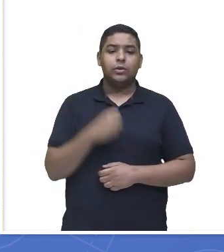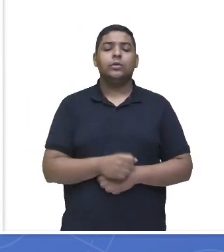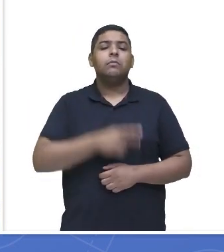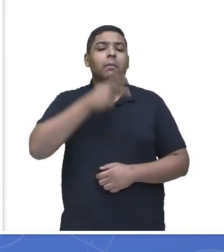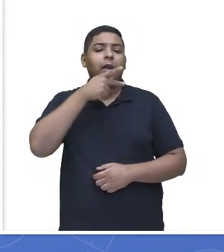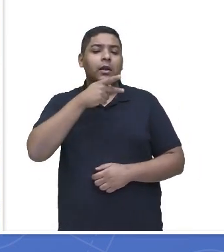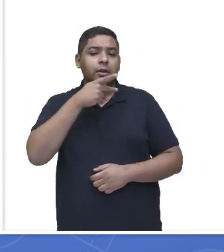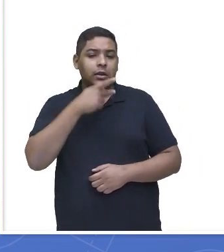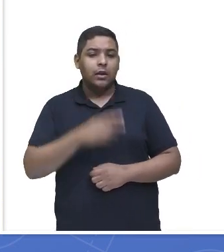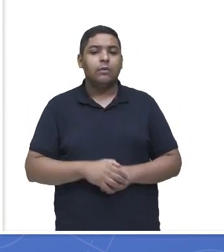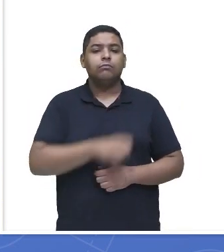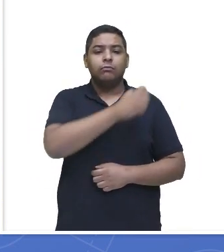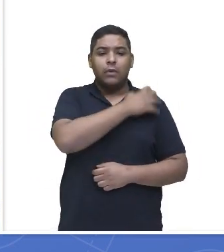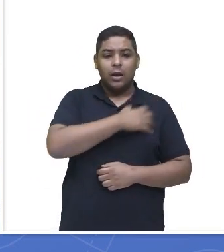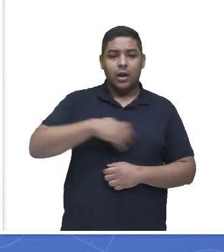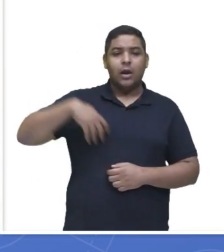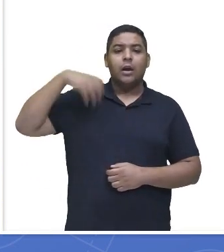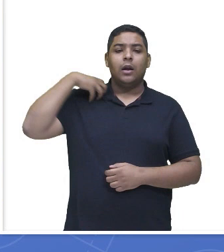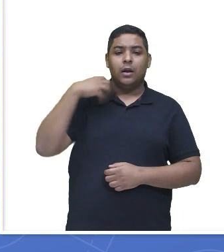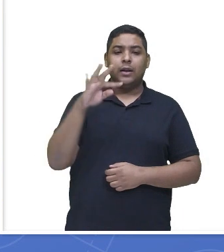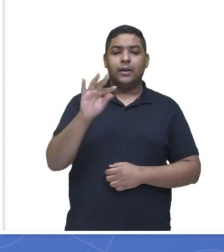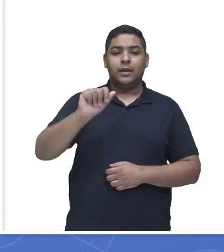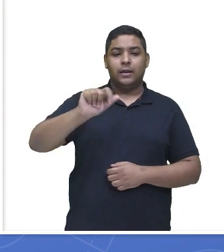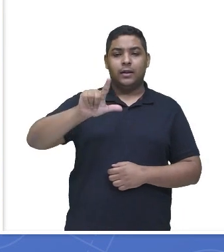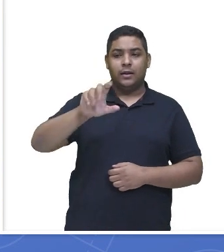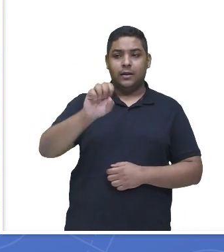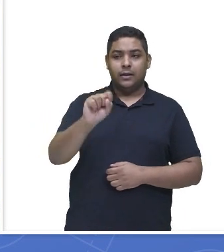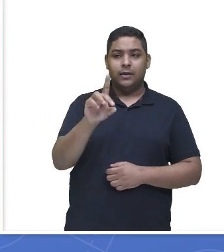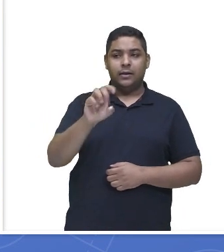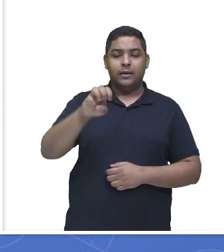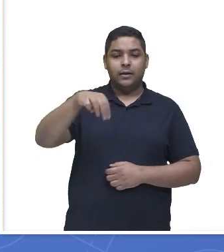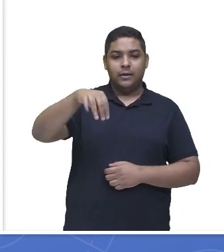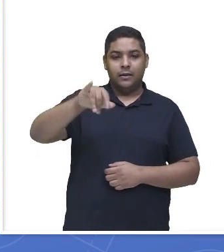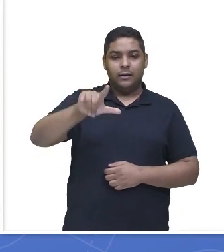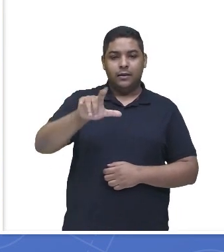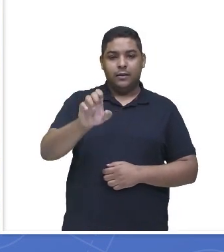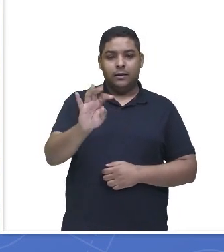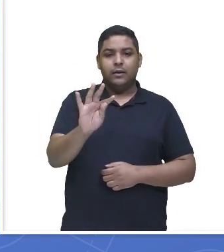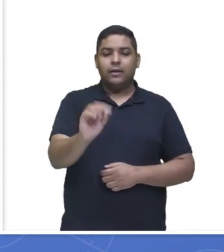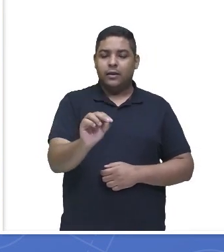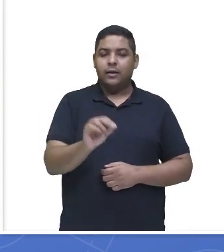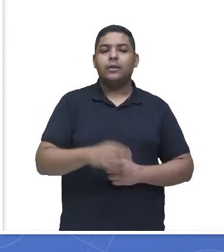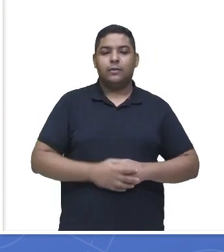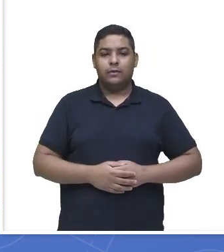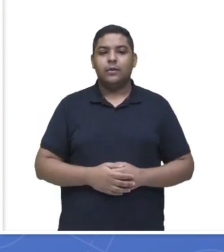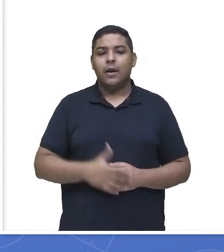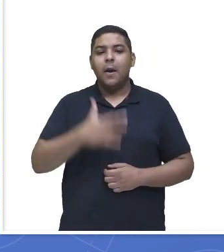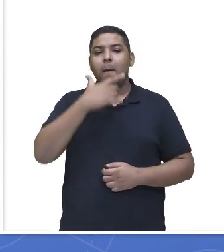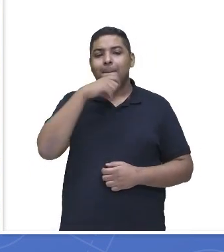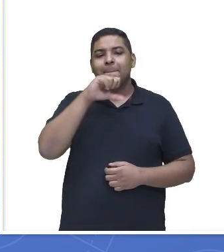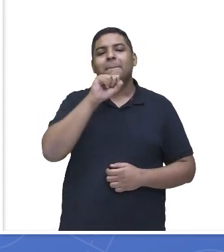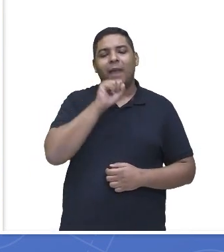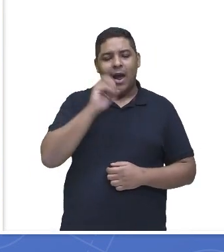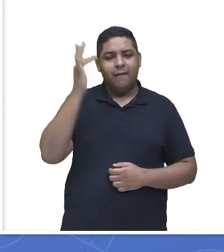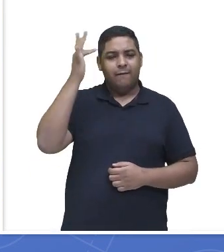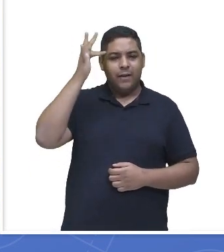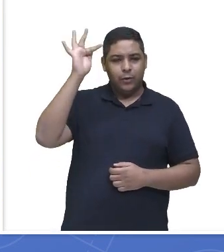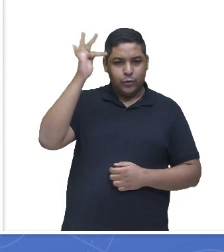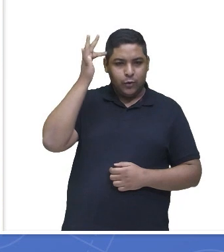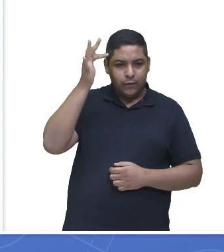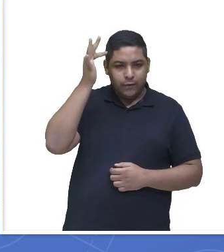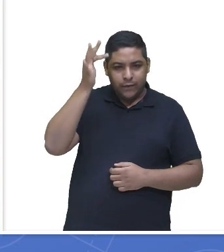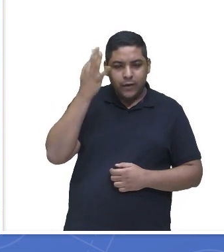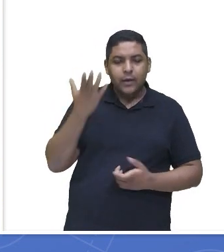né? Tales de Mileto, pai da filosofia, tudo isso daí. Depois, essa filosofia aqui, ela buscava muito